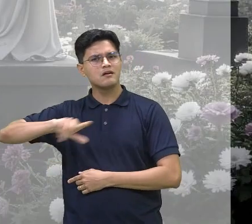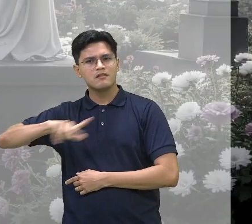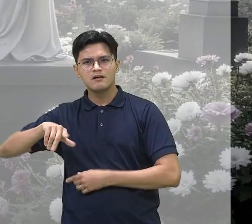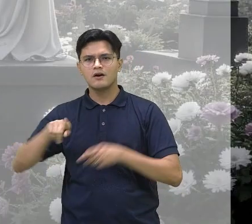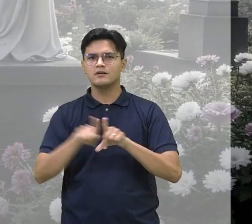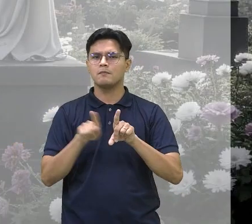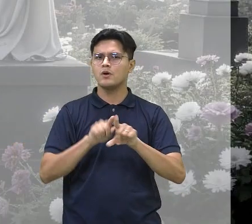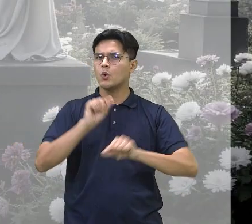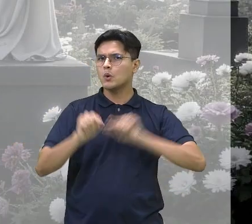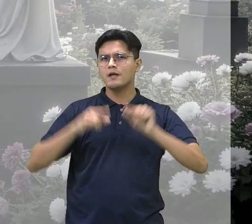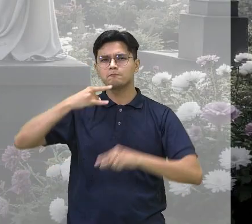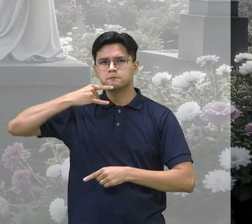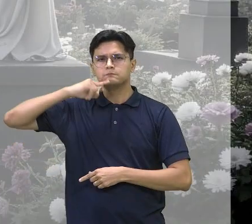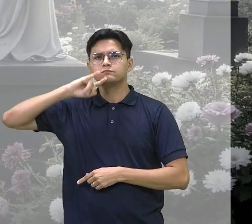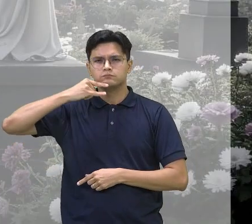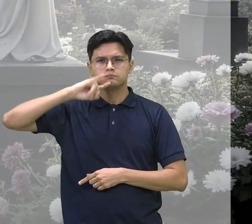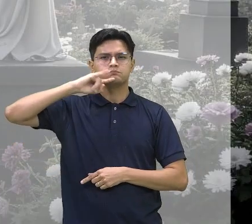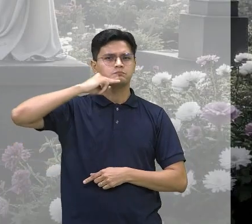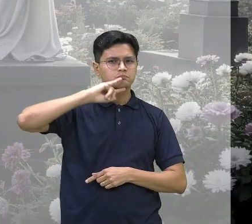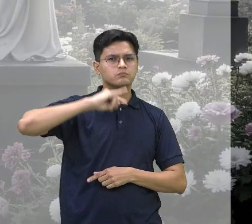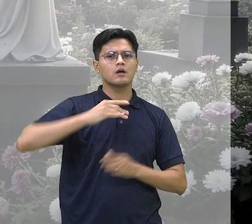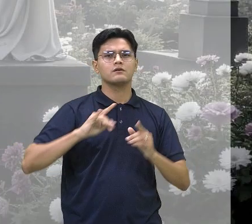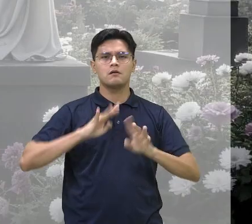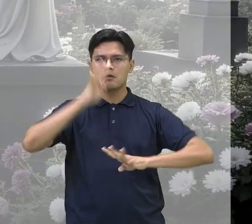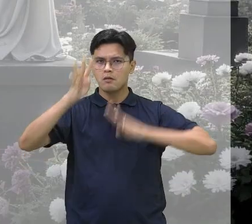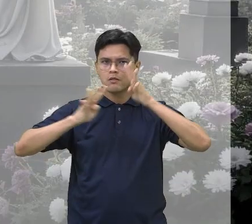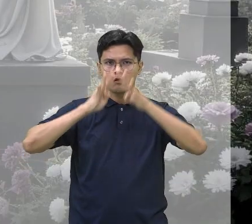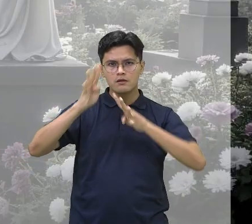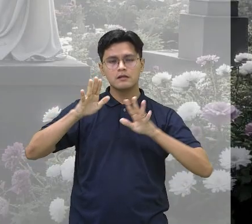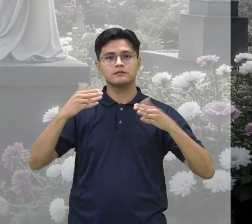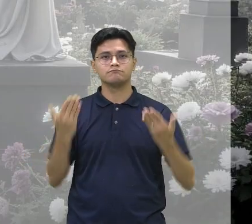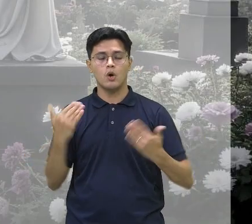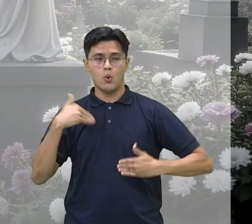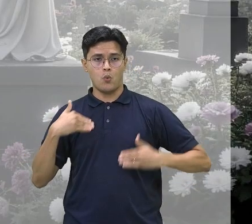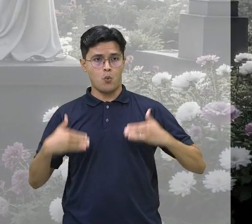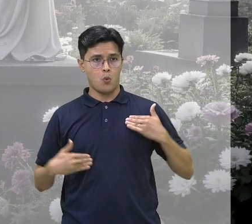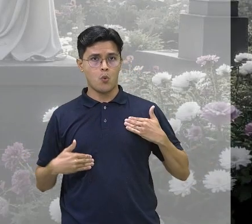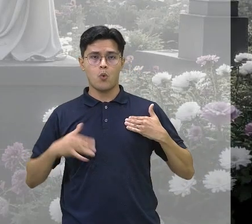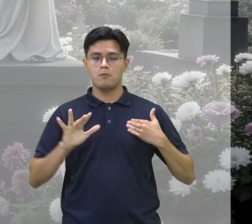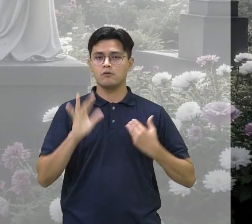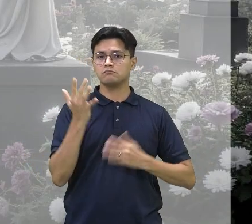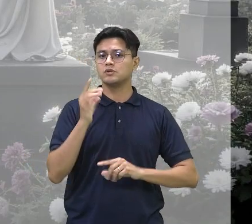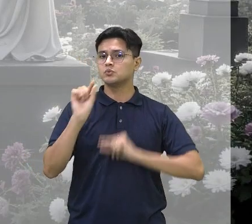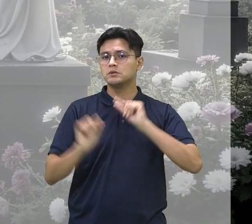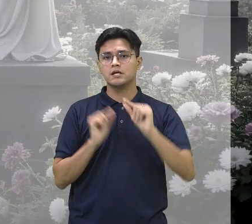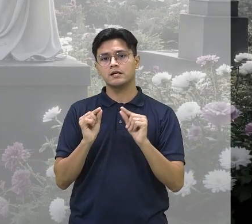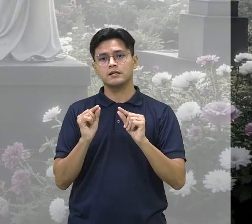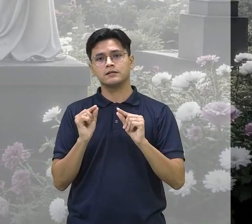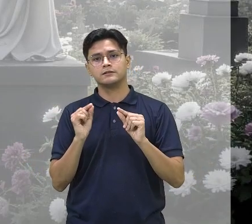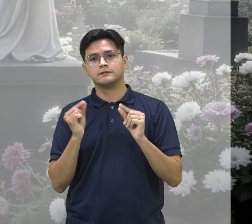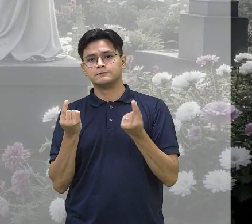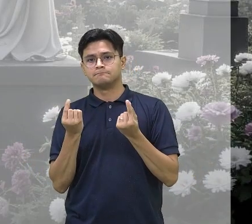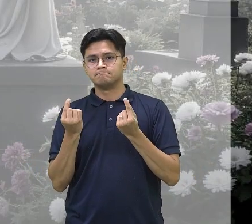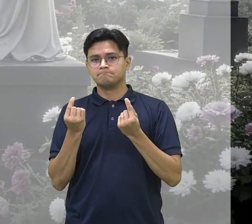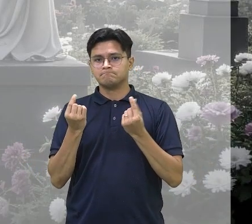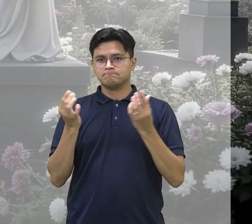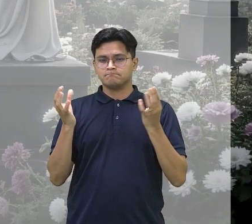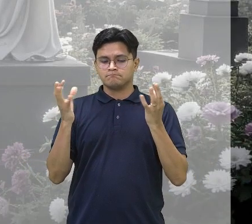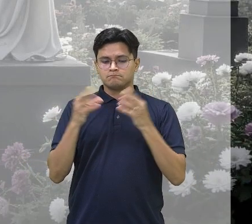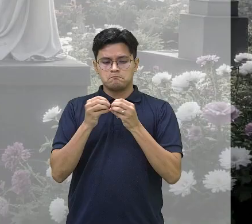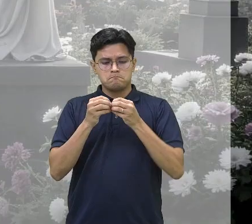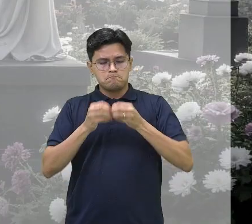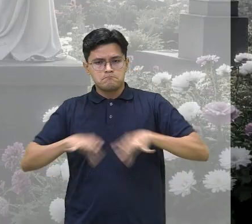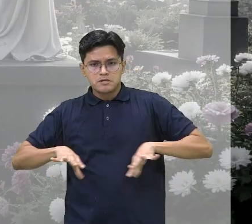vai exigir, né? Opa, tô aqui, não aguento mais. Então acaba morrendo, falecendo por outros motivos, né? Porque se ele tá amando,